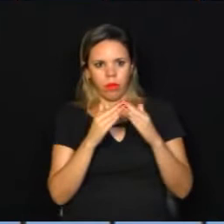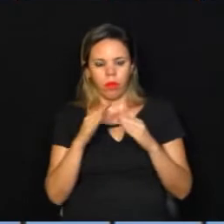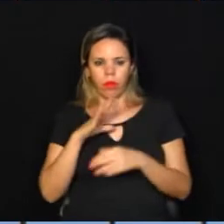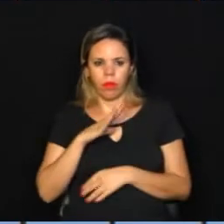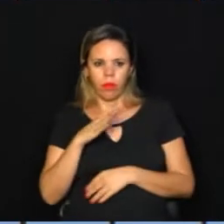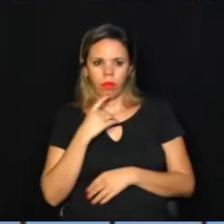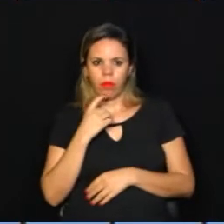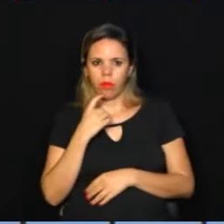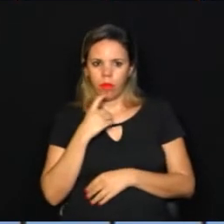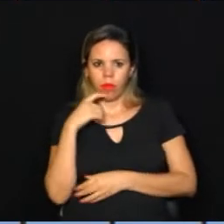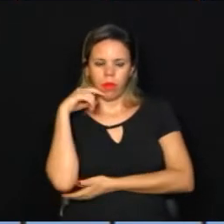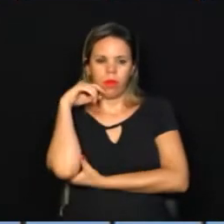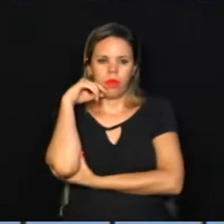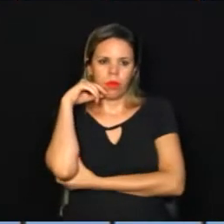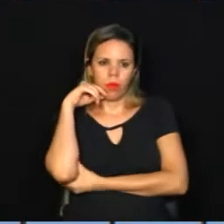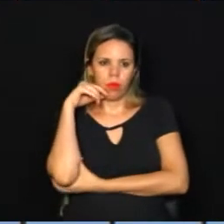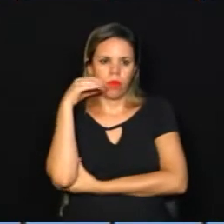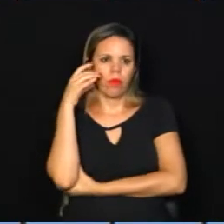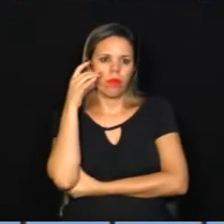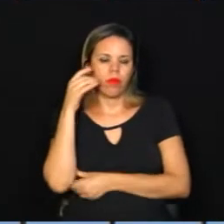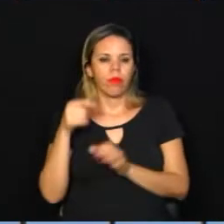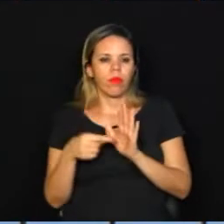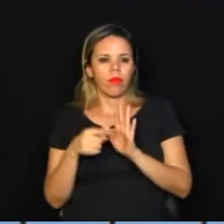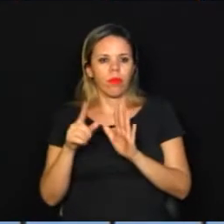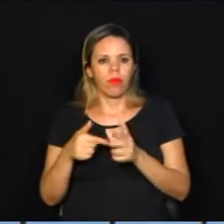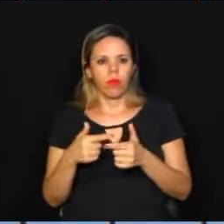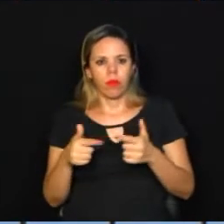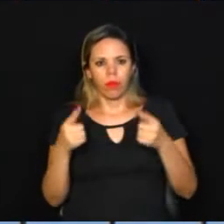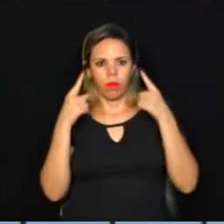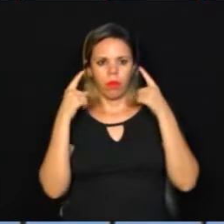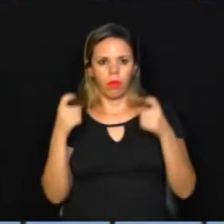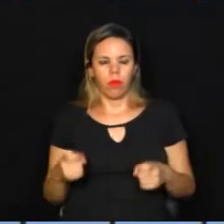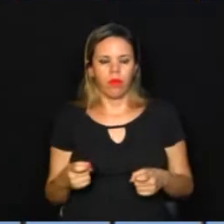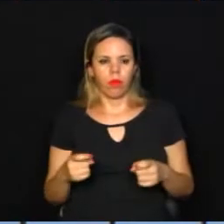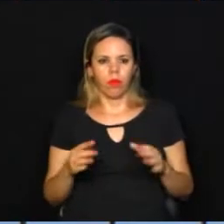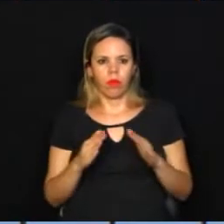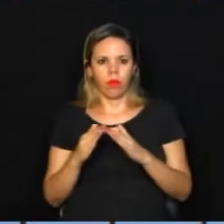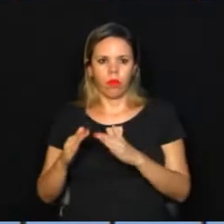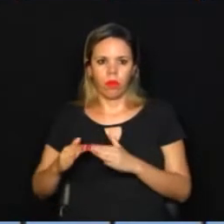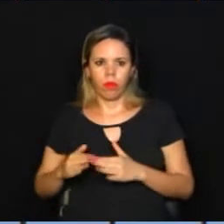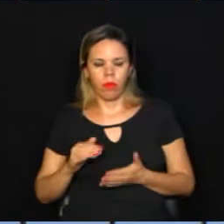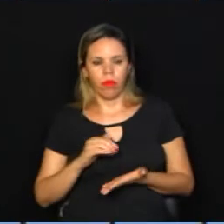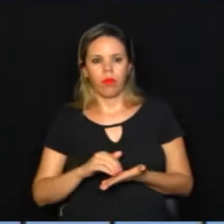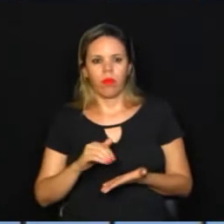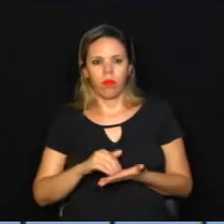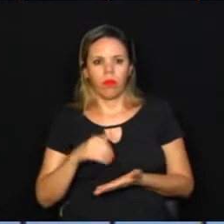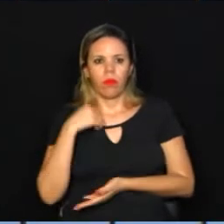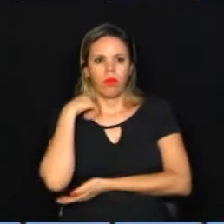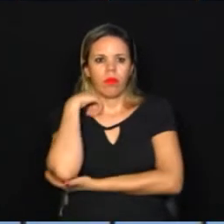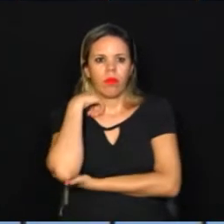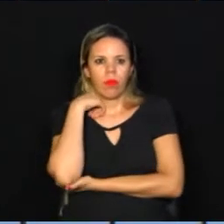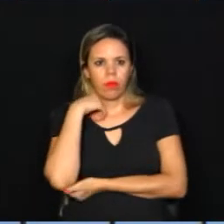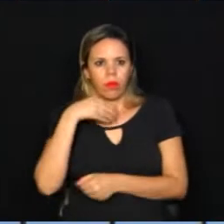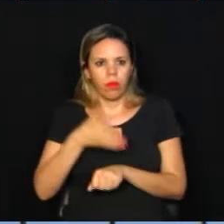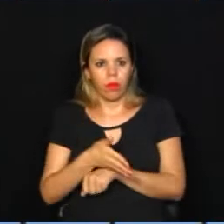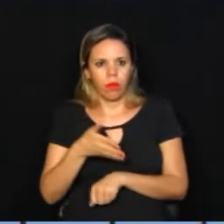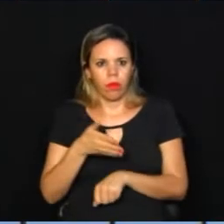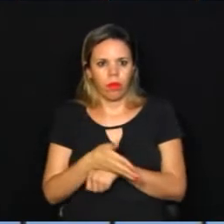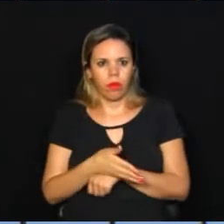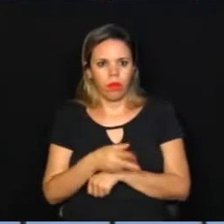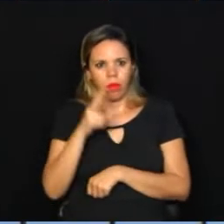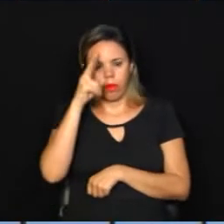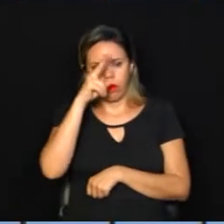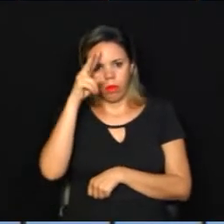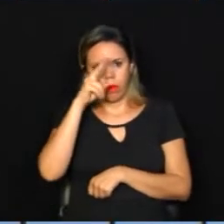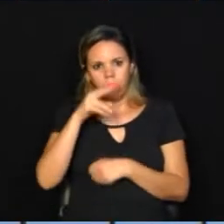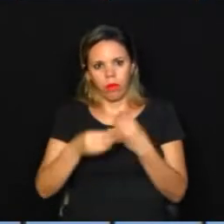no município, inclusive apresentam situação de violência doméstica. A secretária participou e